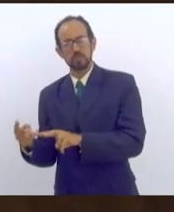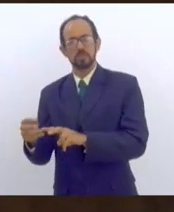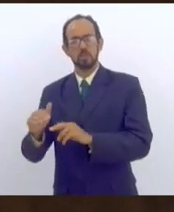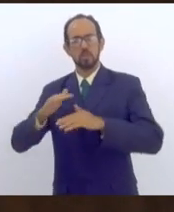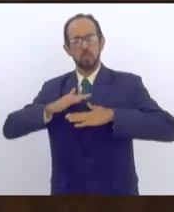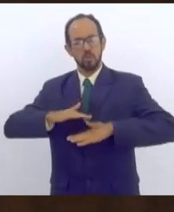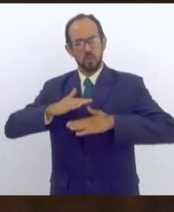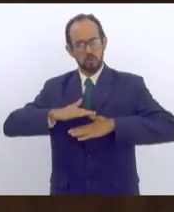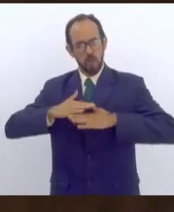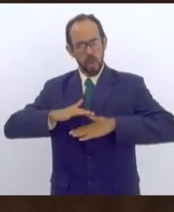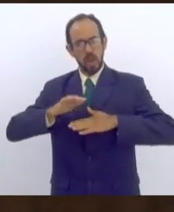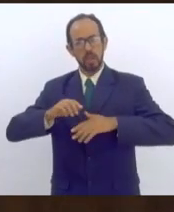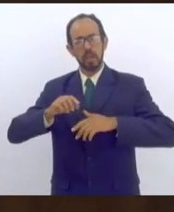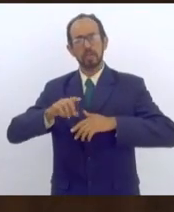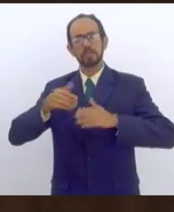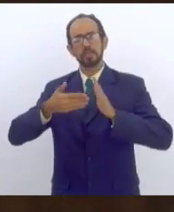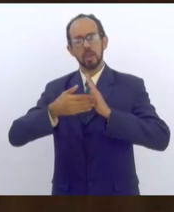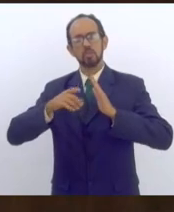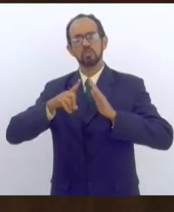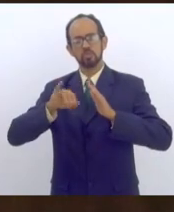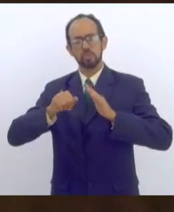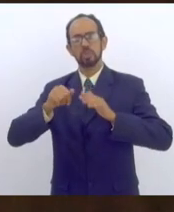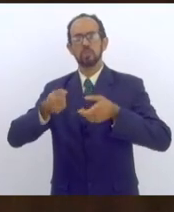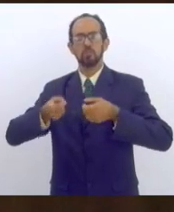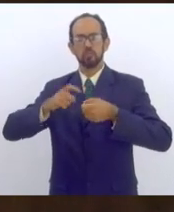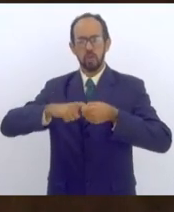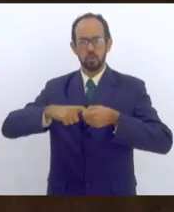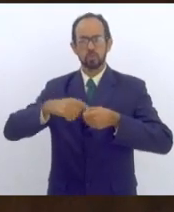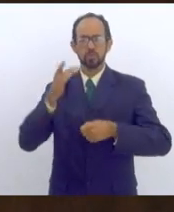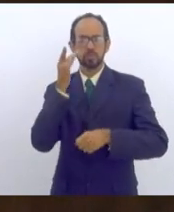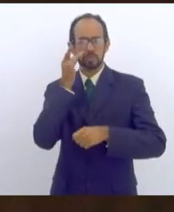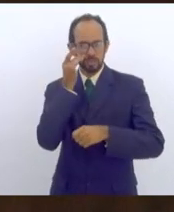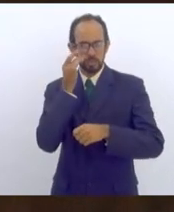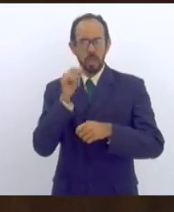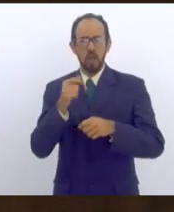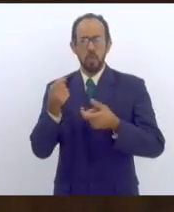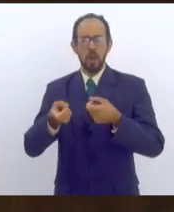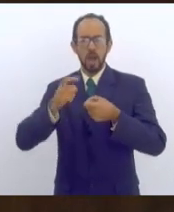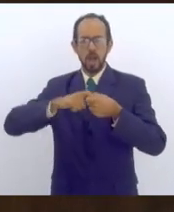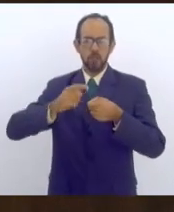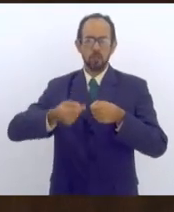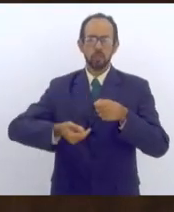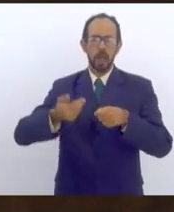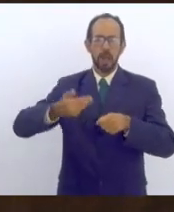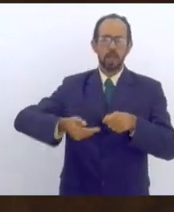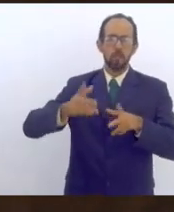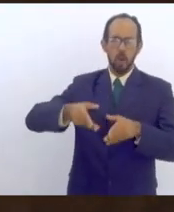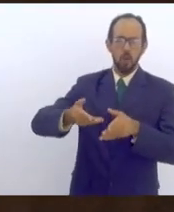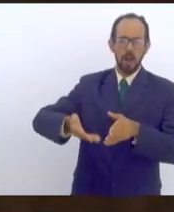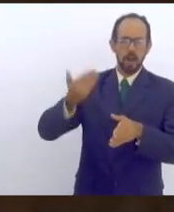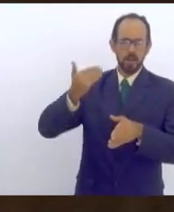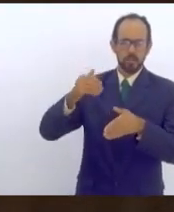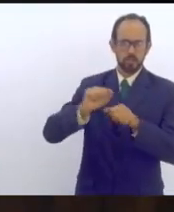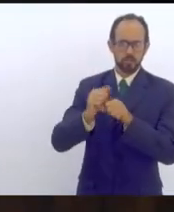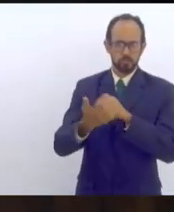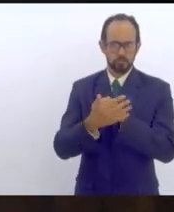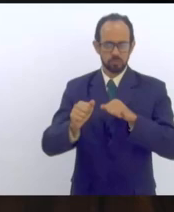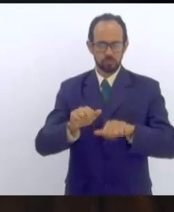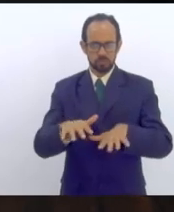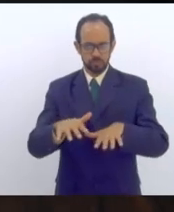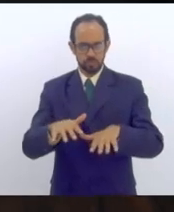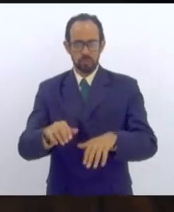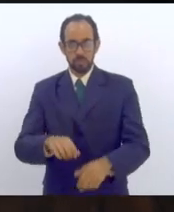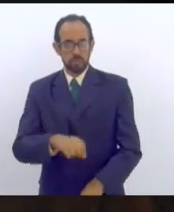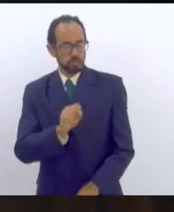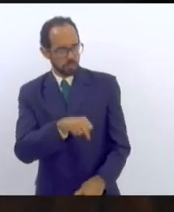forma presencial, como o era antes da Covid. Obrigado, presidente. Sem problema algum, deputado Luiz Paulo.